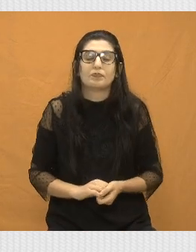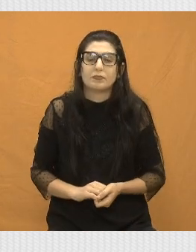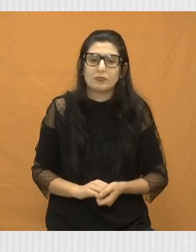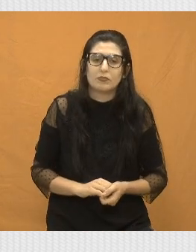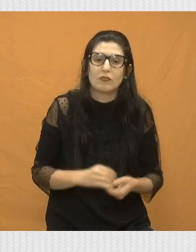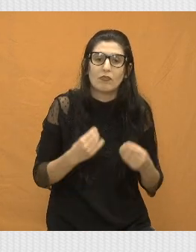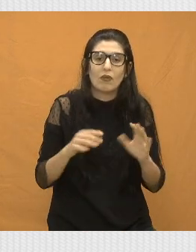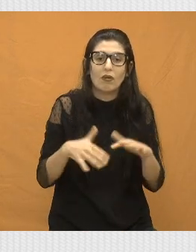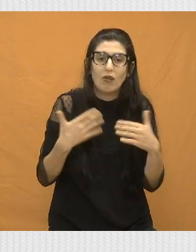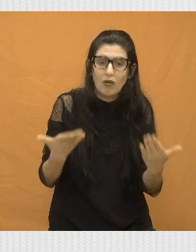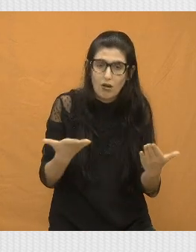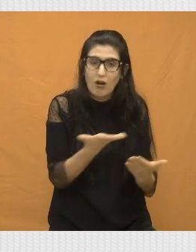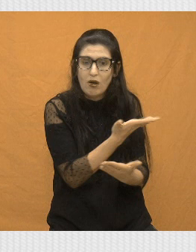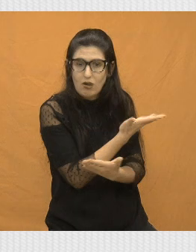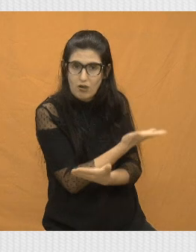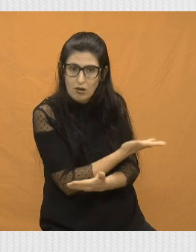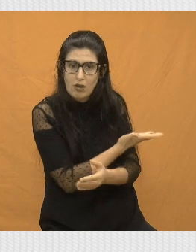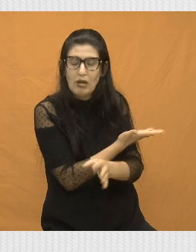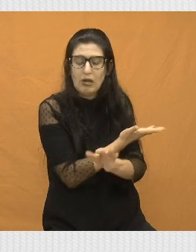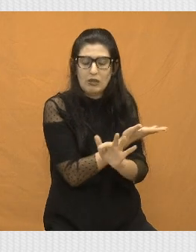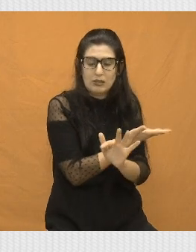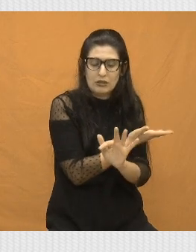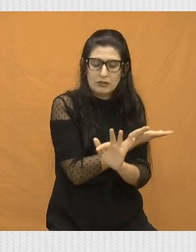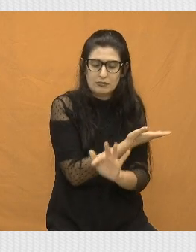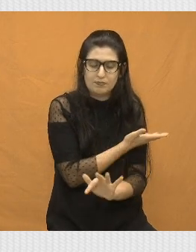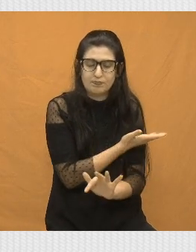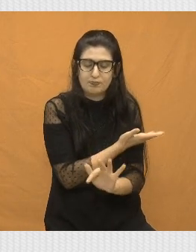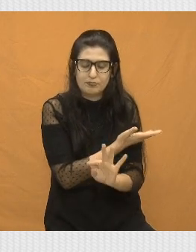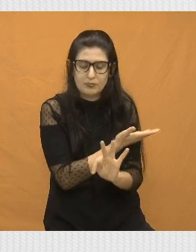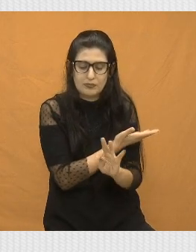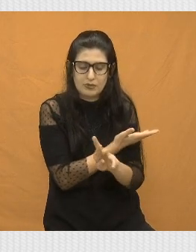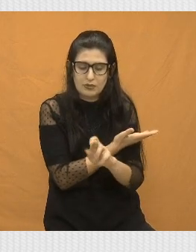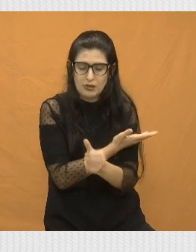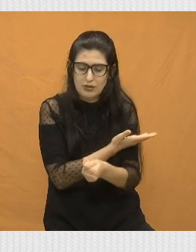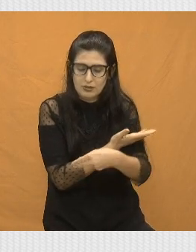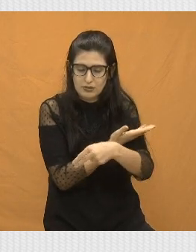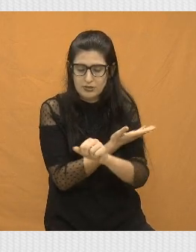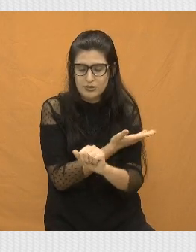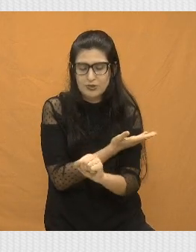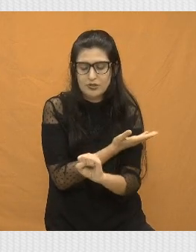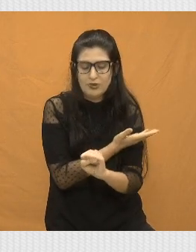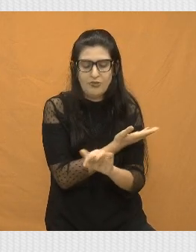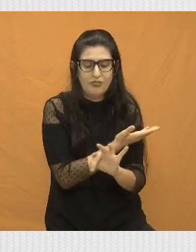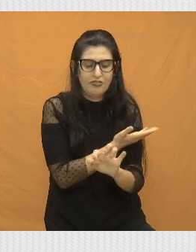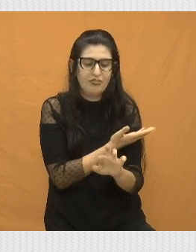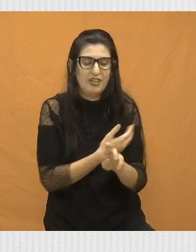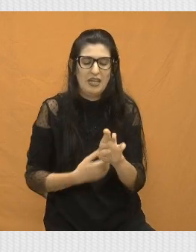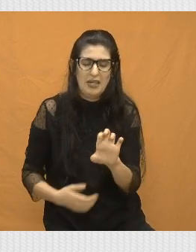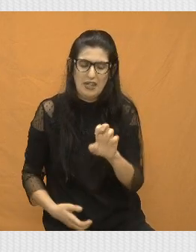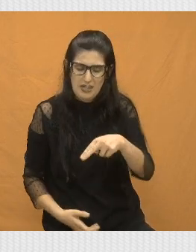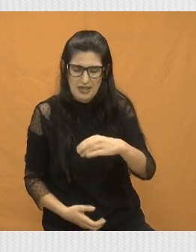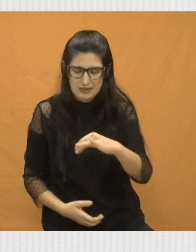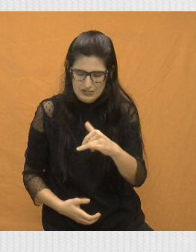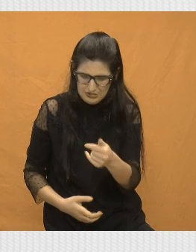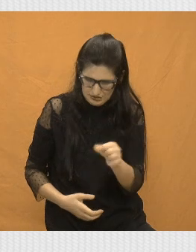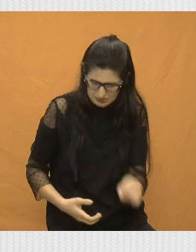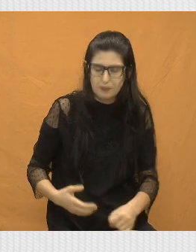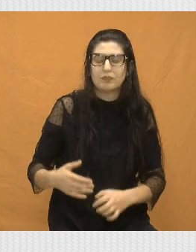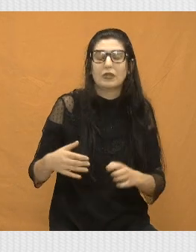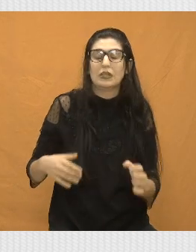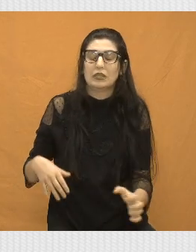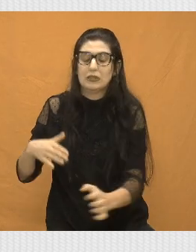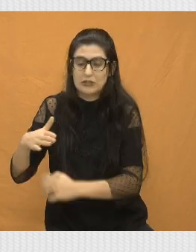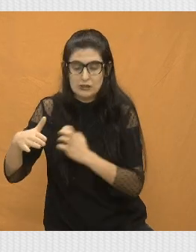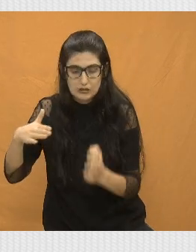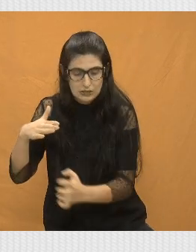Transferências correntes. As transferências correntes, ela traz no patamar as transferências tanto estaduais quanto